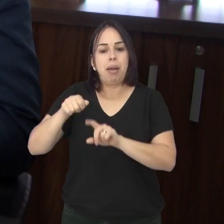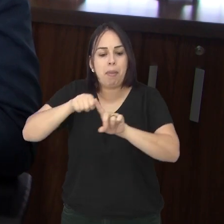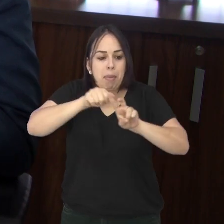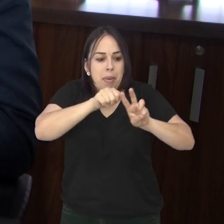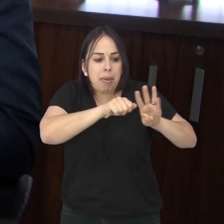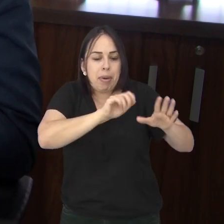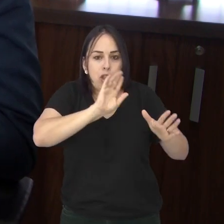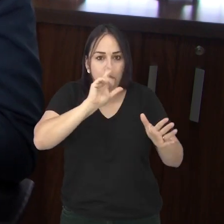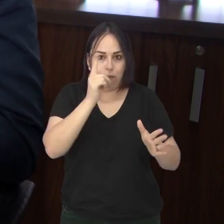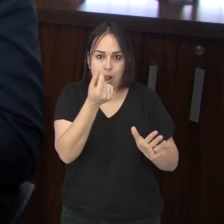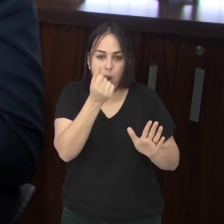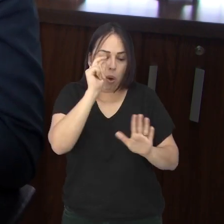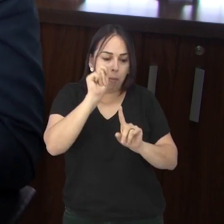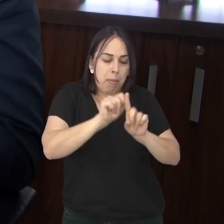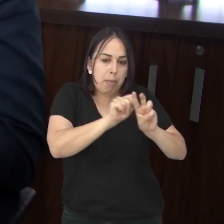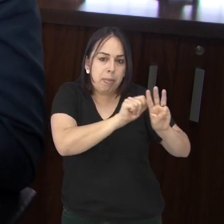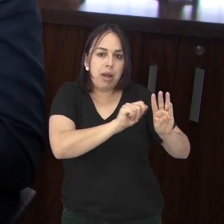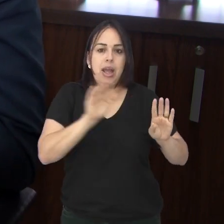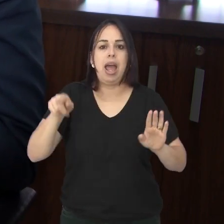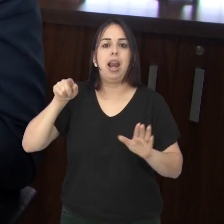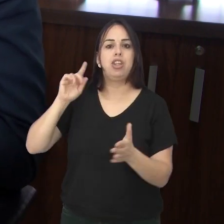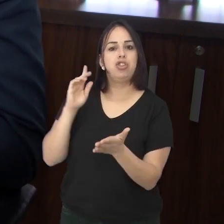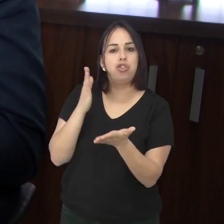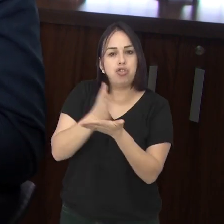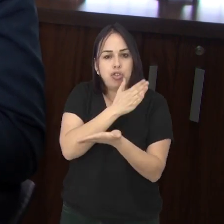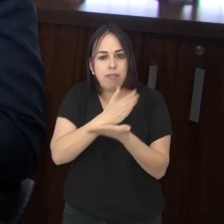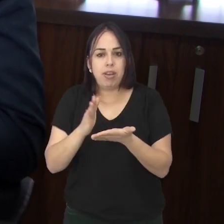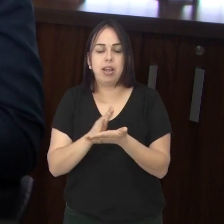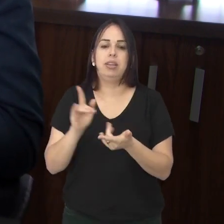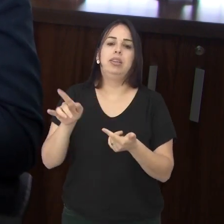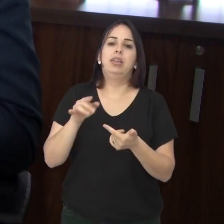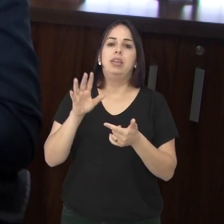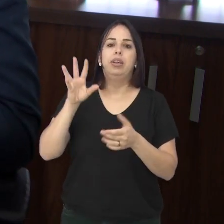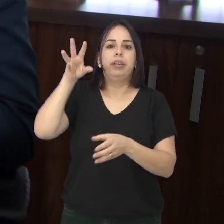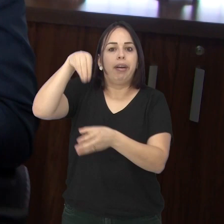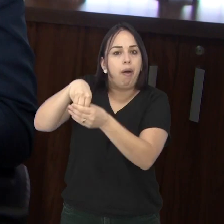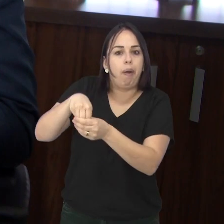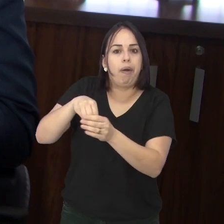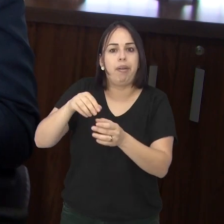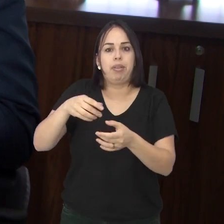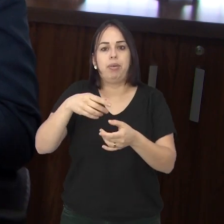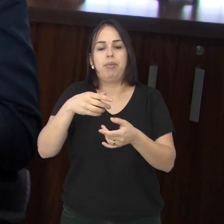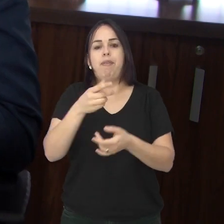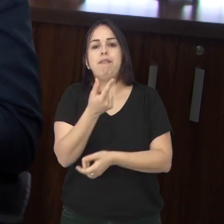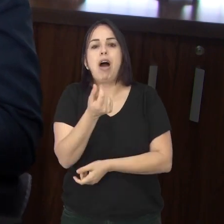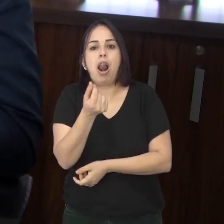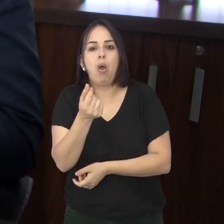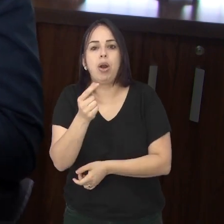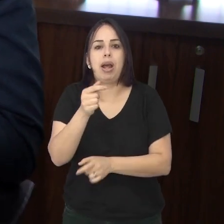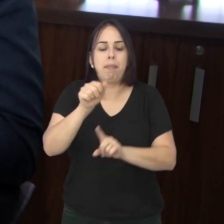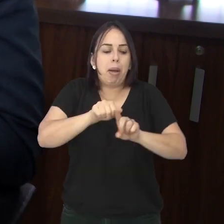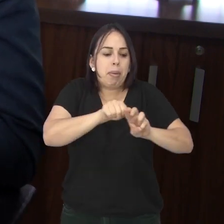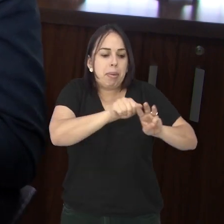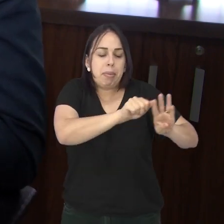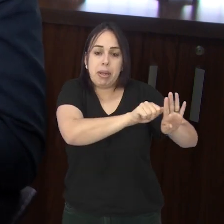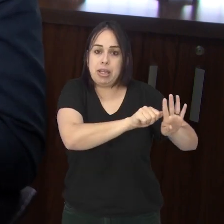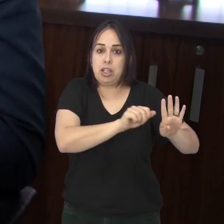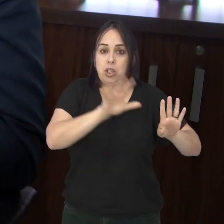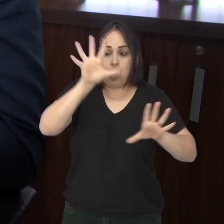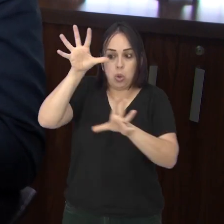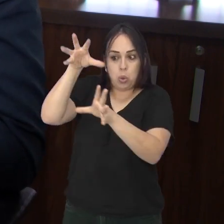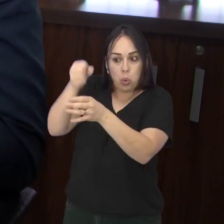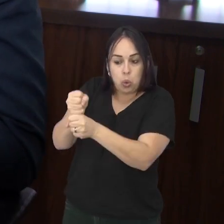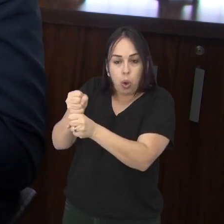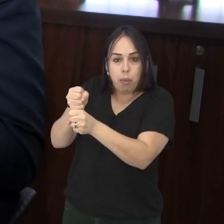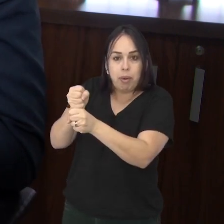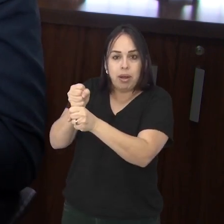mensalidade esses itens. Então, álcool, toner, papéis higiênicos, sacos plásticos, tudo